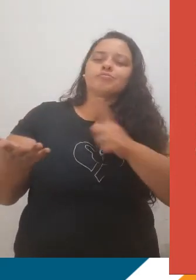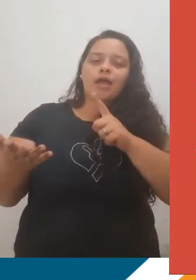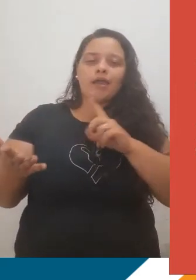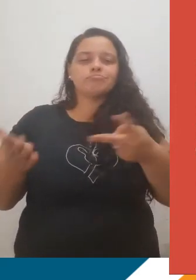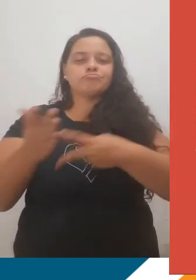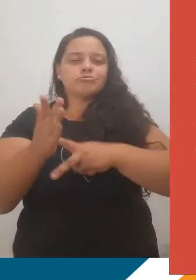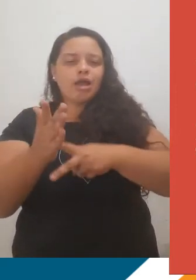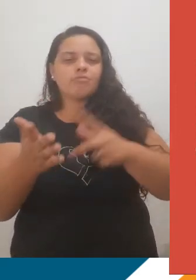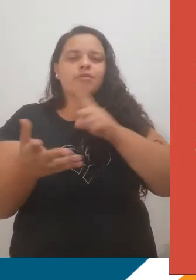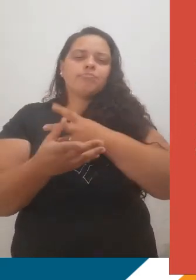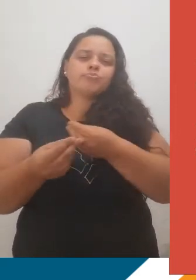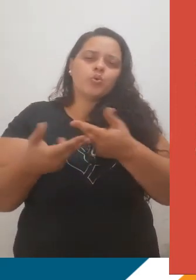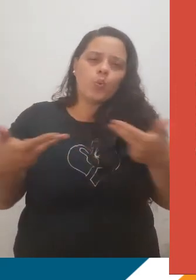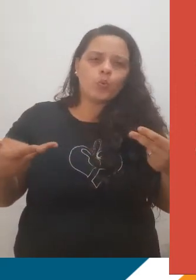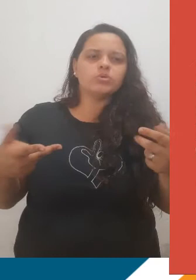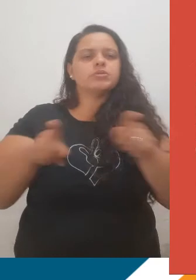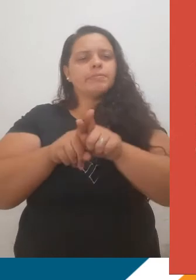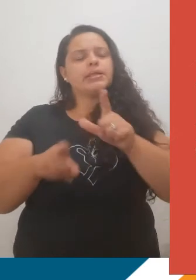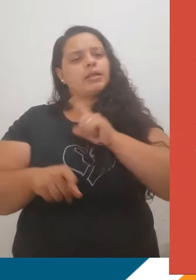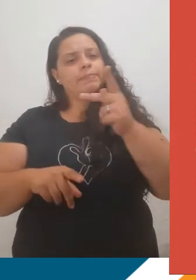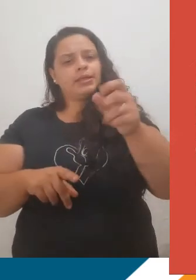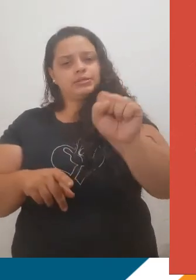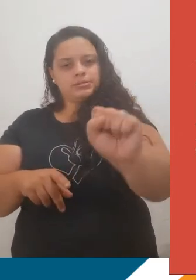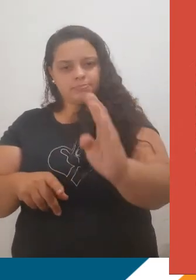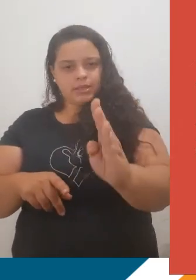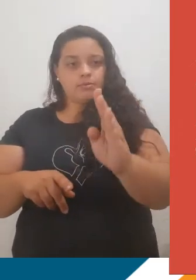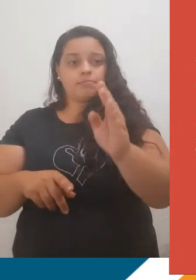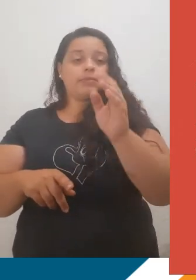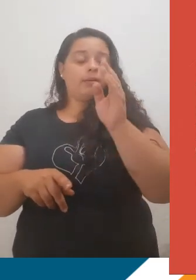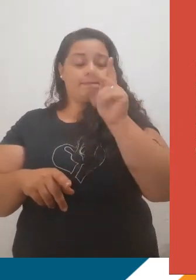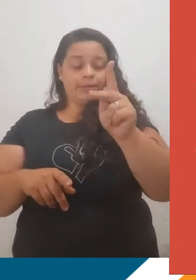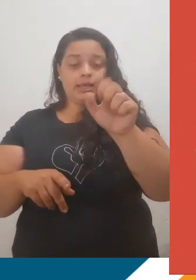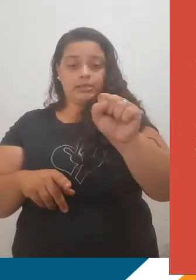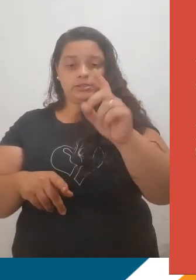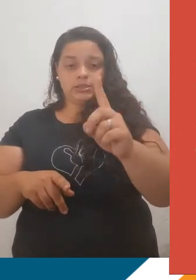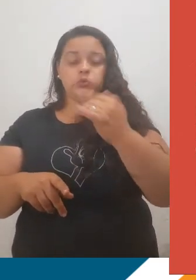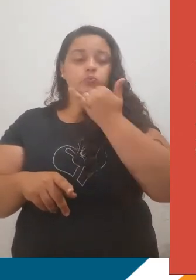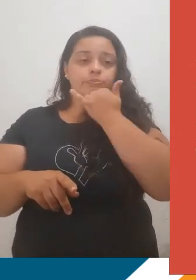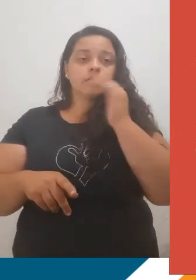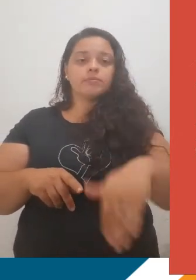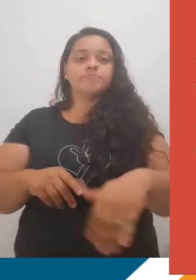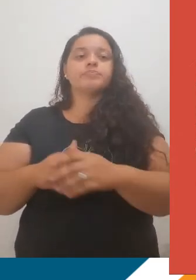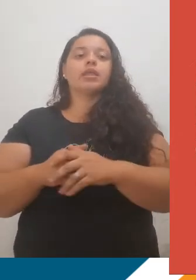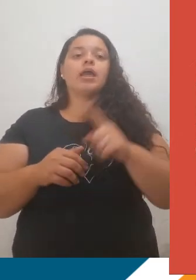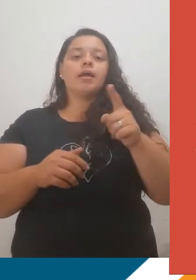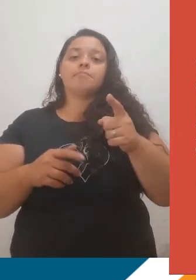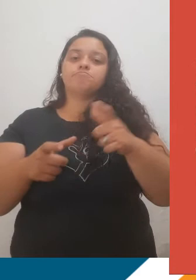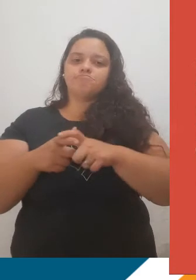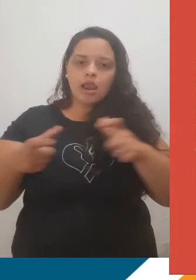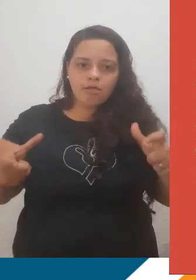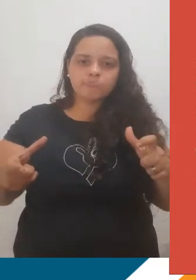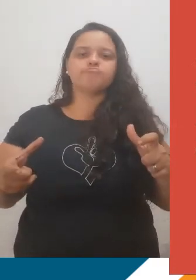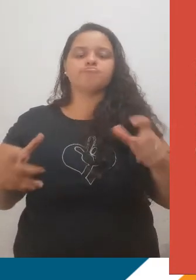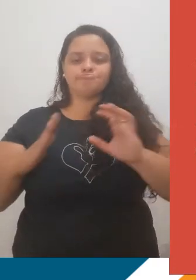do PTB, a gente vai ter a criação do PSD, um partido mais tradicional, que representa os grandes latifundiários, o partido grande, né,